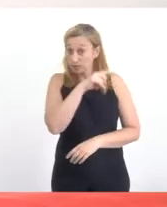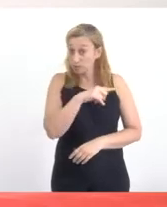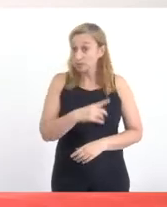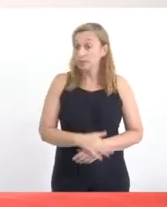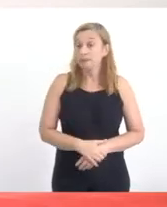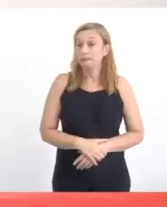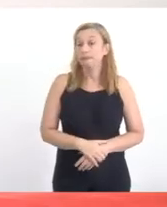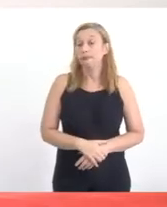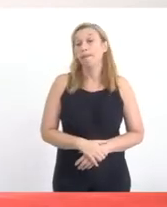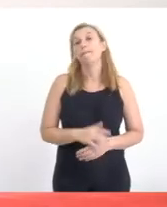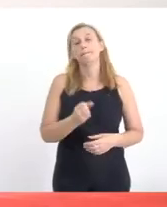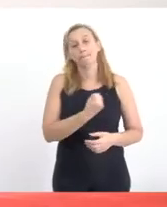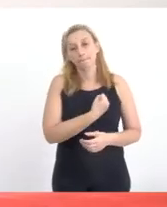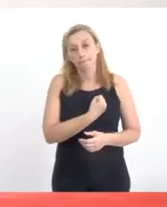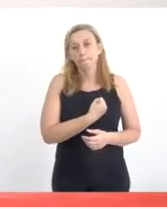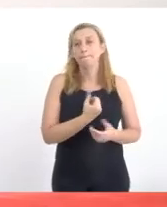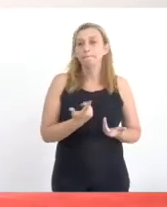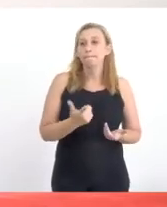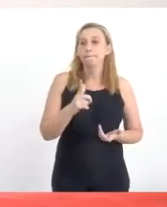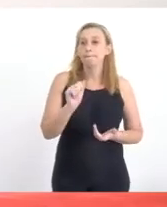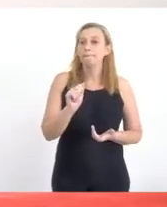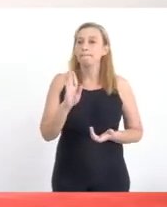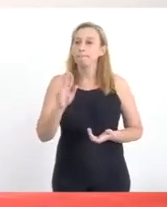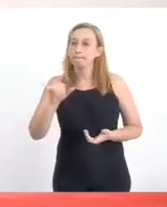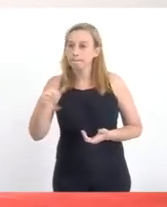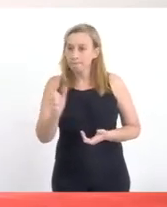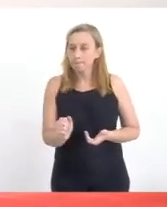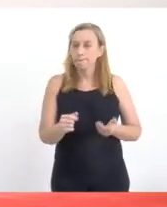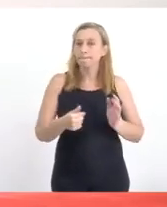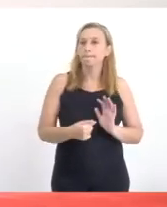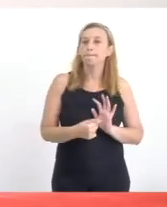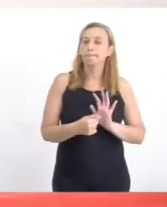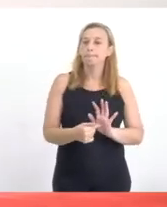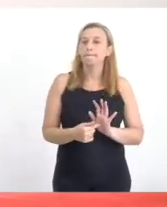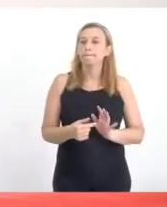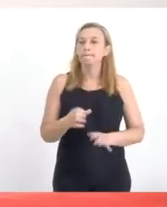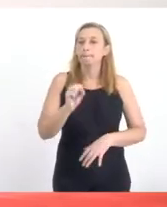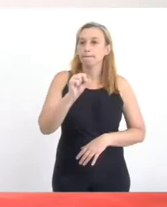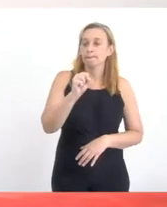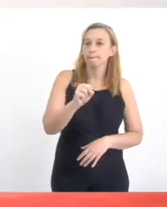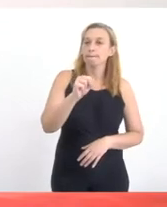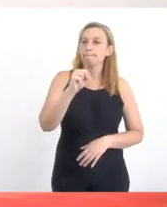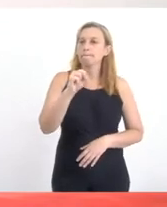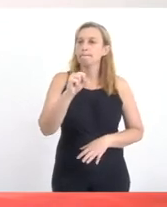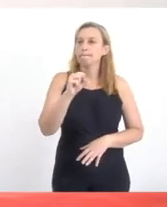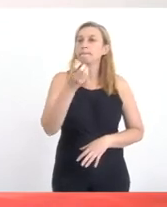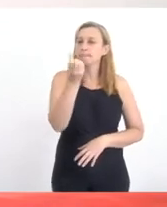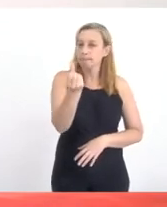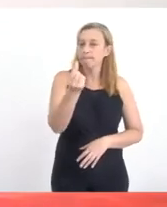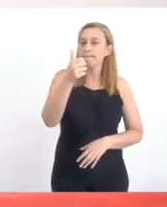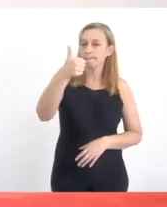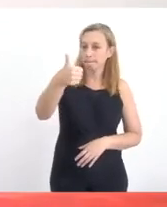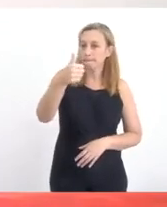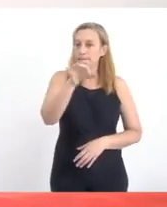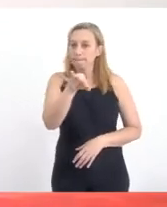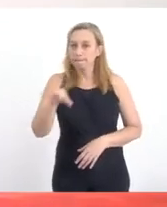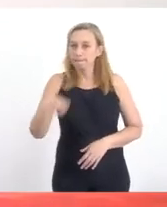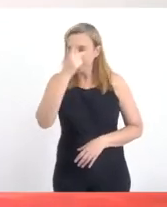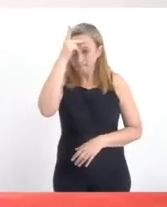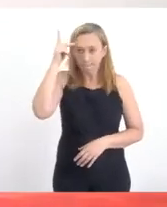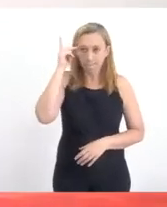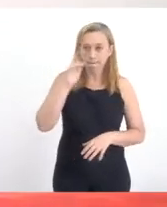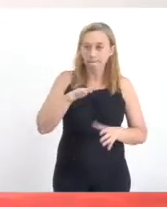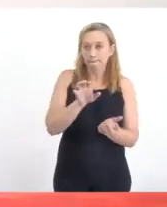a gente tem alguns dados do Jaca em que traz que 84 na verdade 61 por cento das pessoas